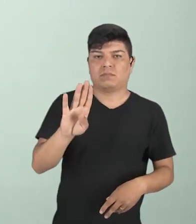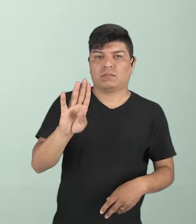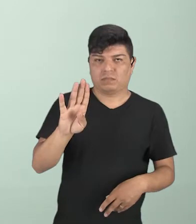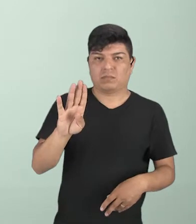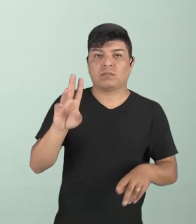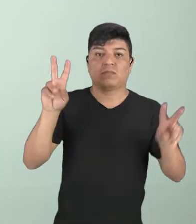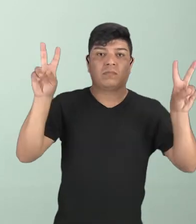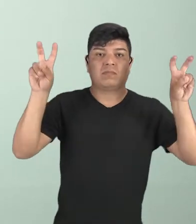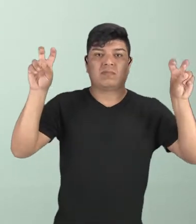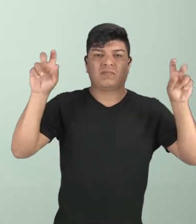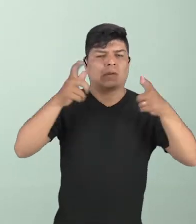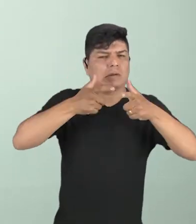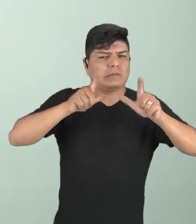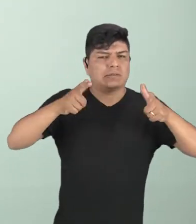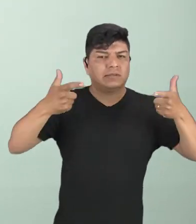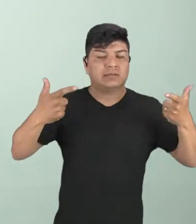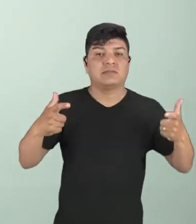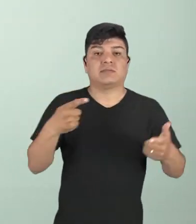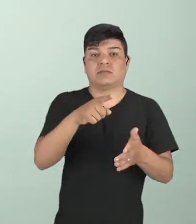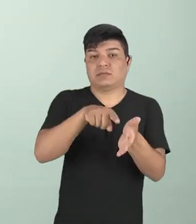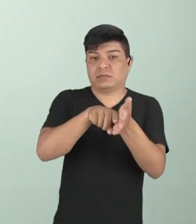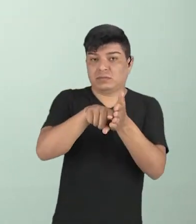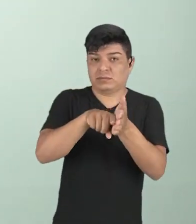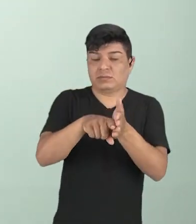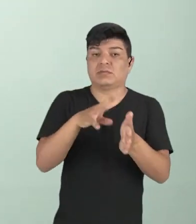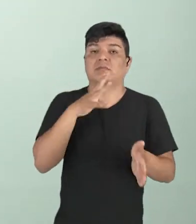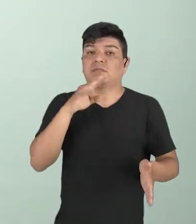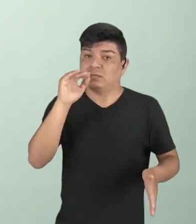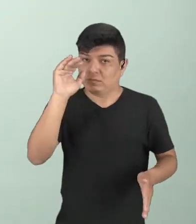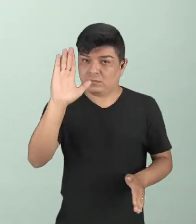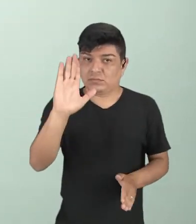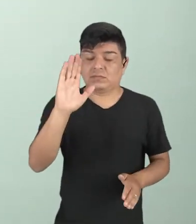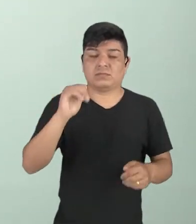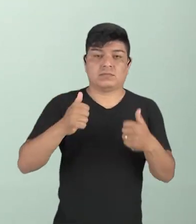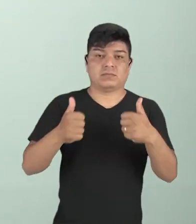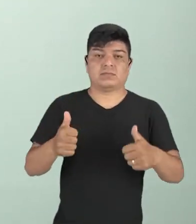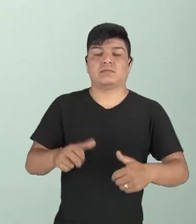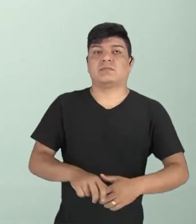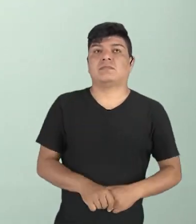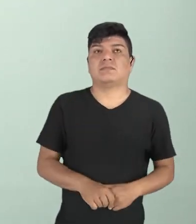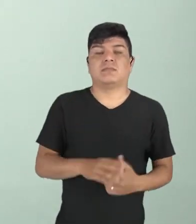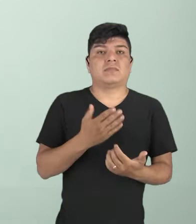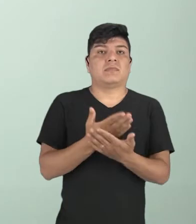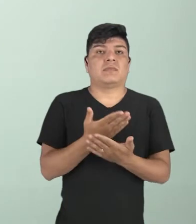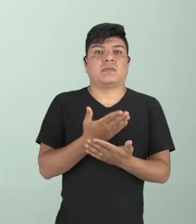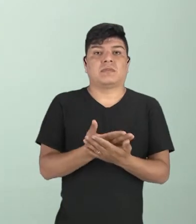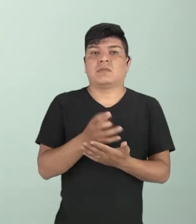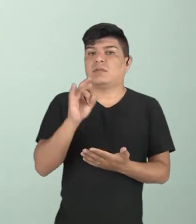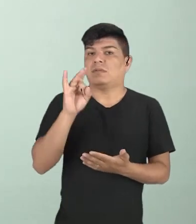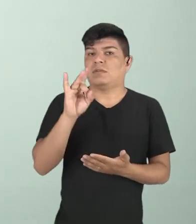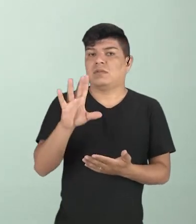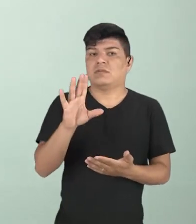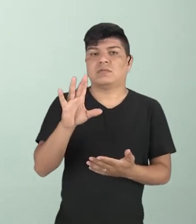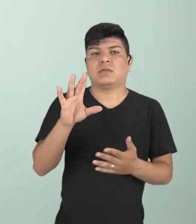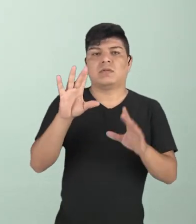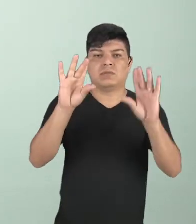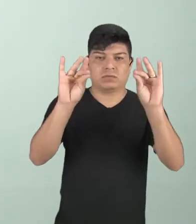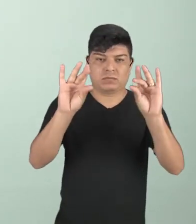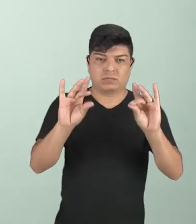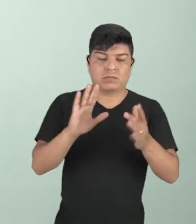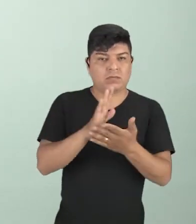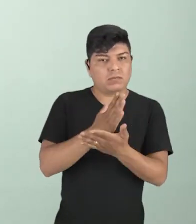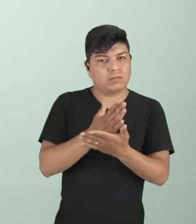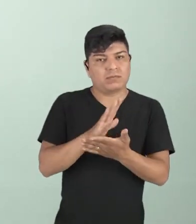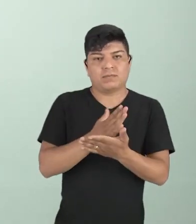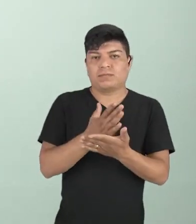e interessante também de você pesquisar e conhecer um pouco mais sobre isso, tá bom? Nesta aula a gente apenas vai pontuar algumas referências,